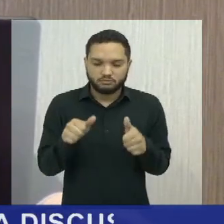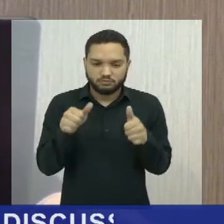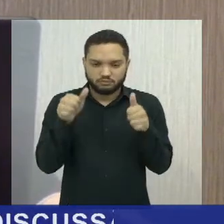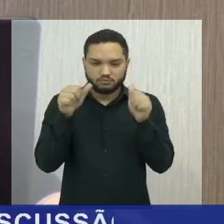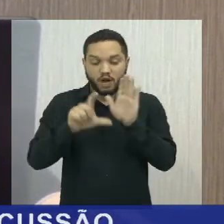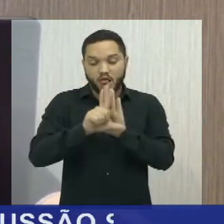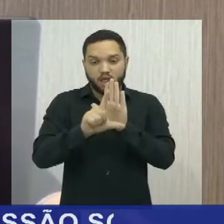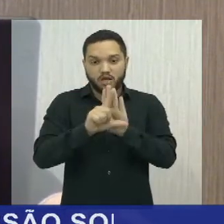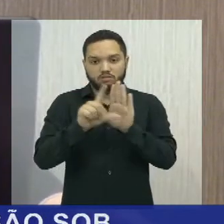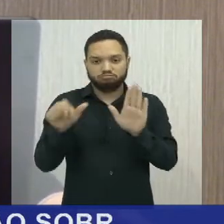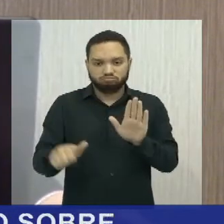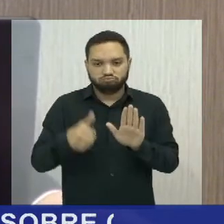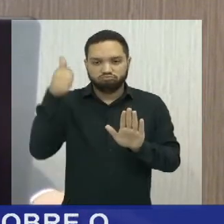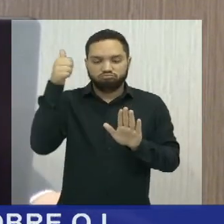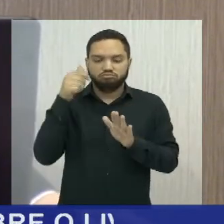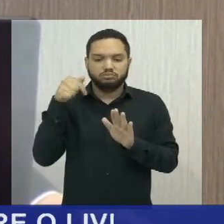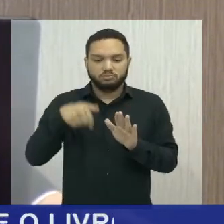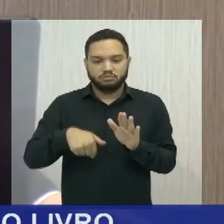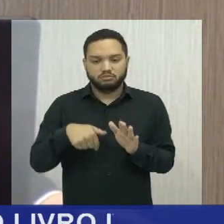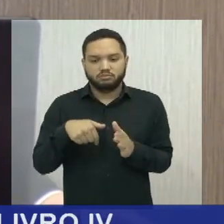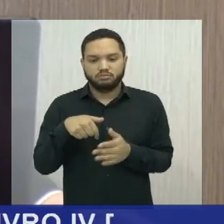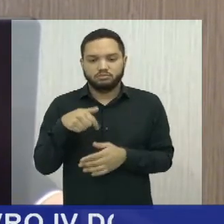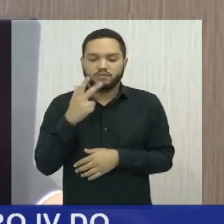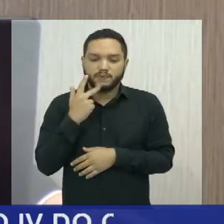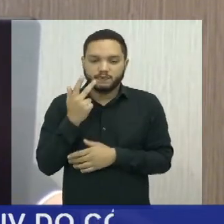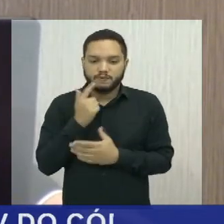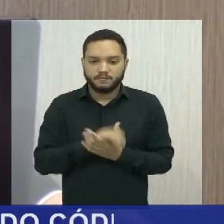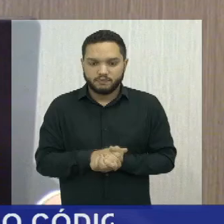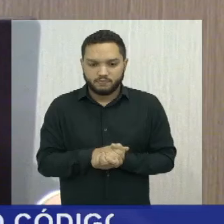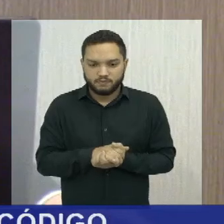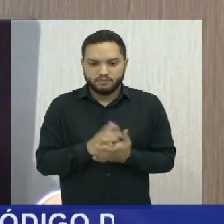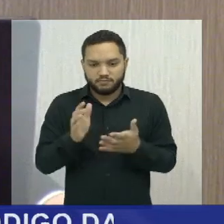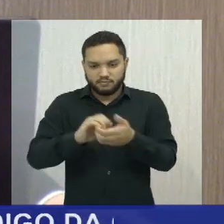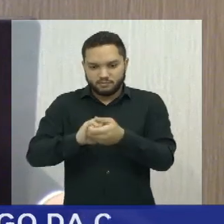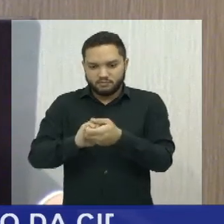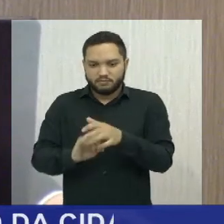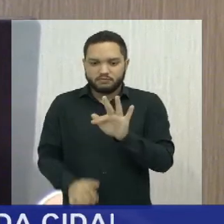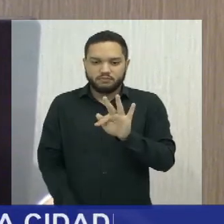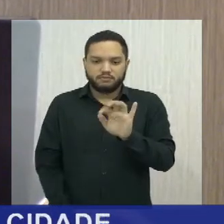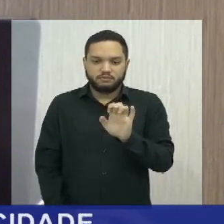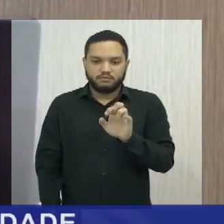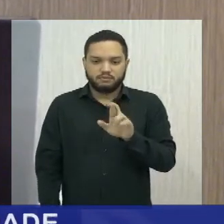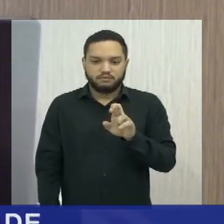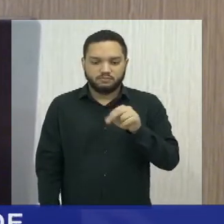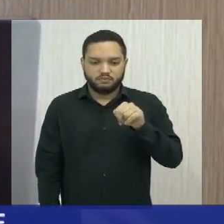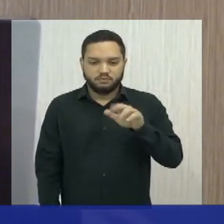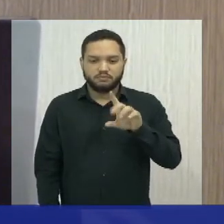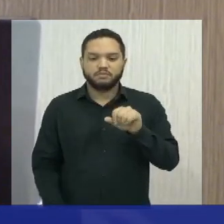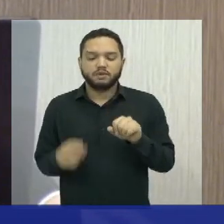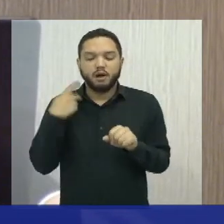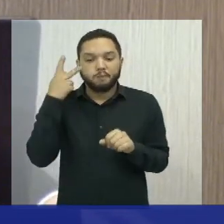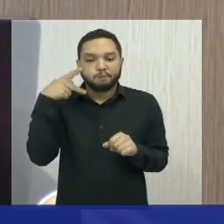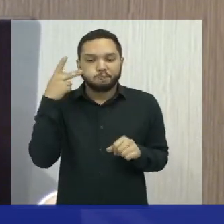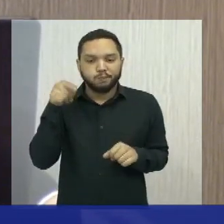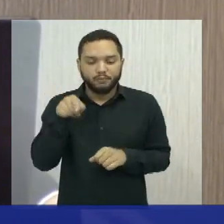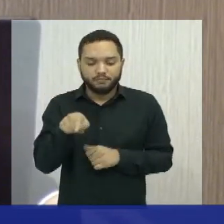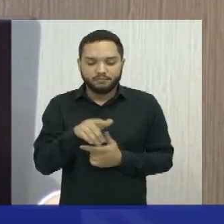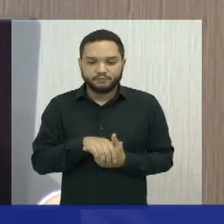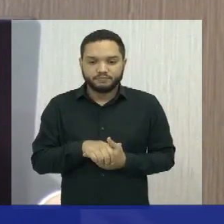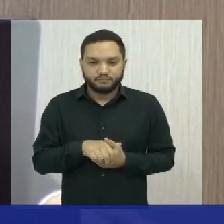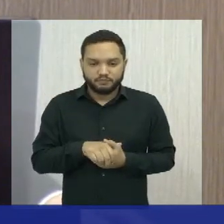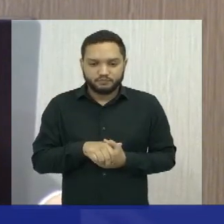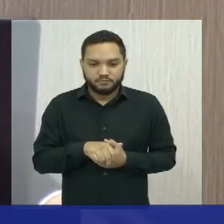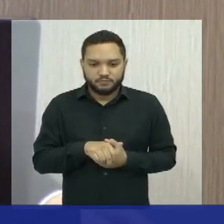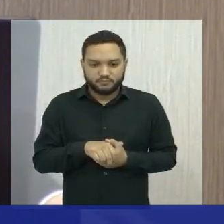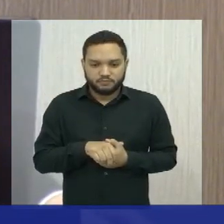das leis, né, da nossa realidade. Quero saudar a doutora Fernanda, né, da Procuradoria. Por esses dias nós realizamos